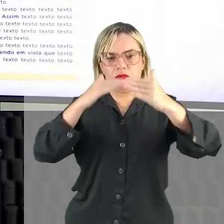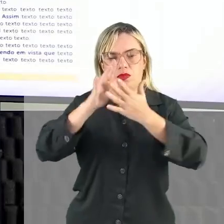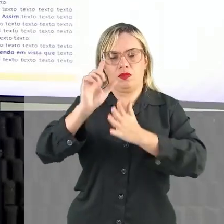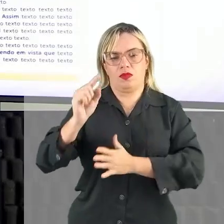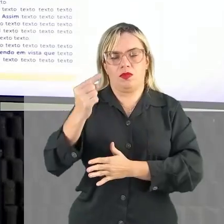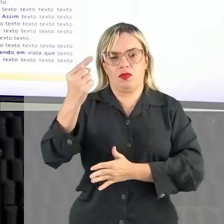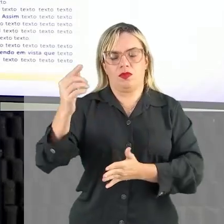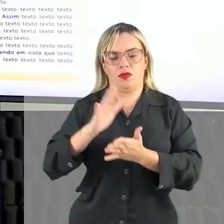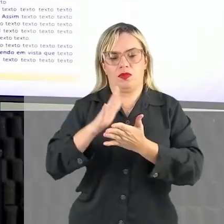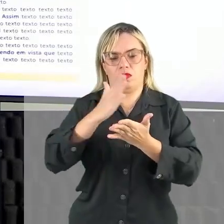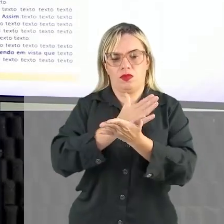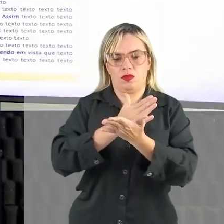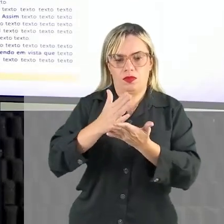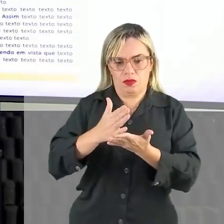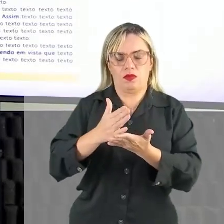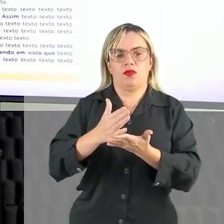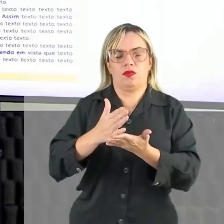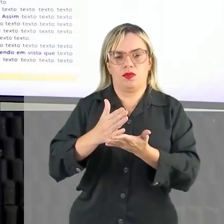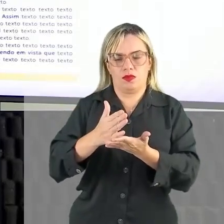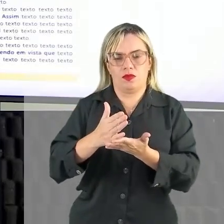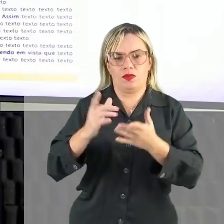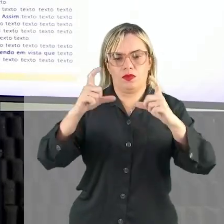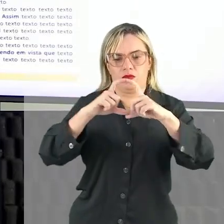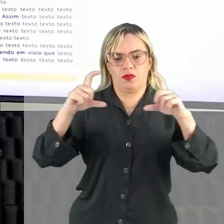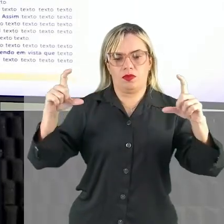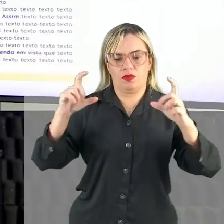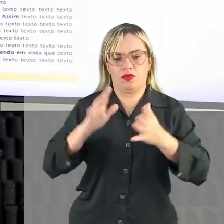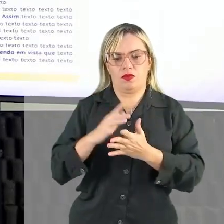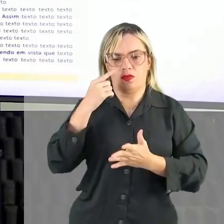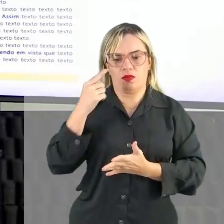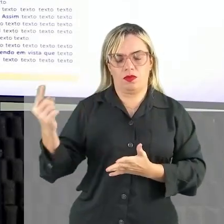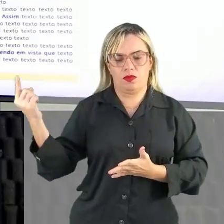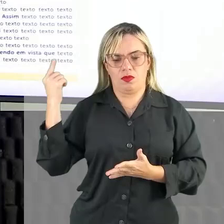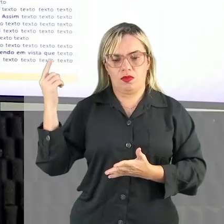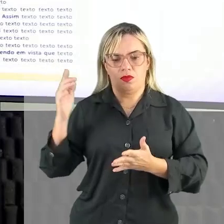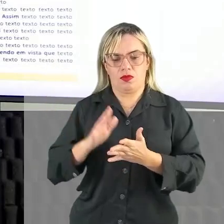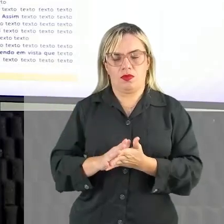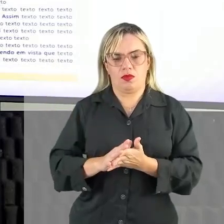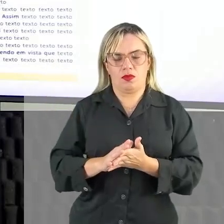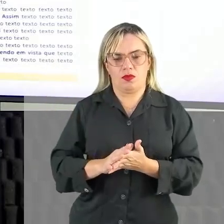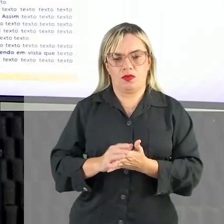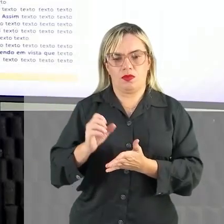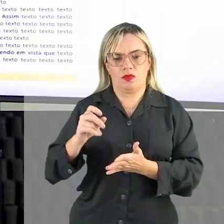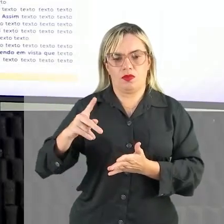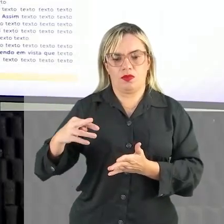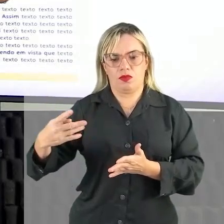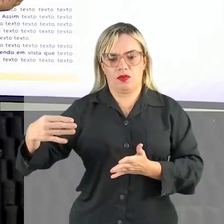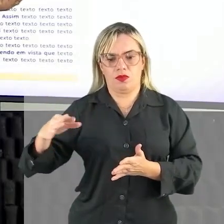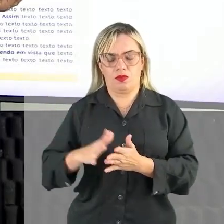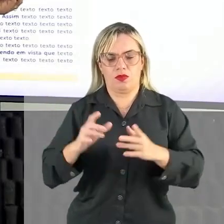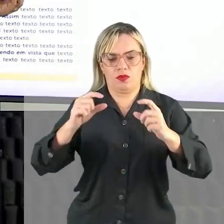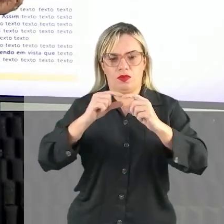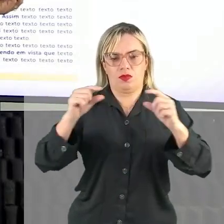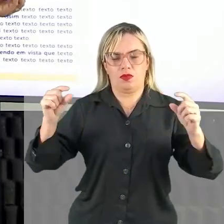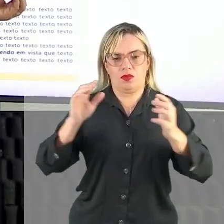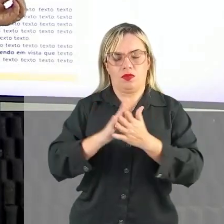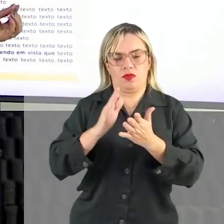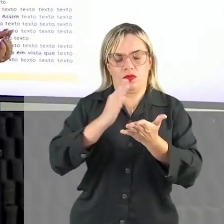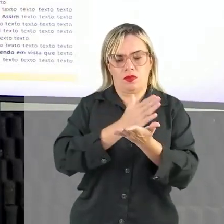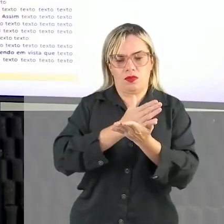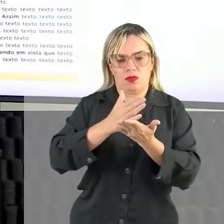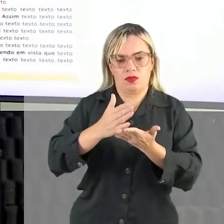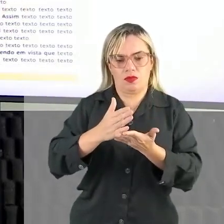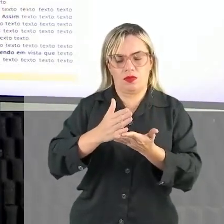inicia esse parágrafo né Nós temos aqui um operador que liga a frase inicial do